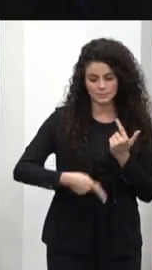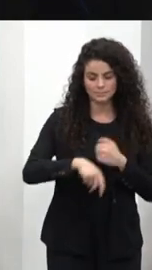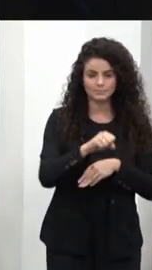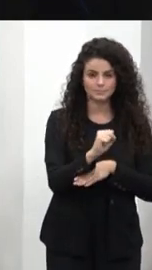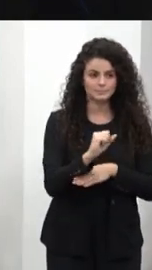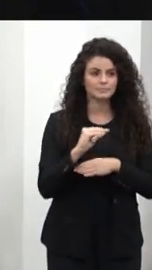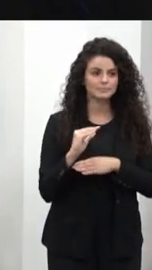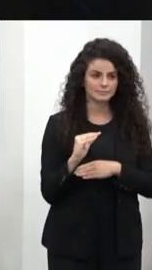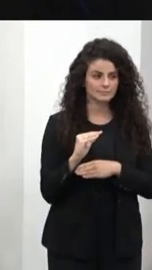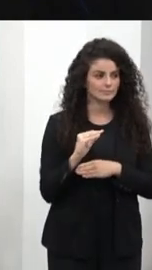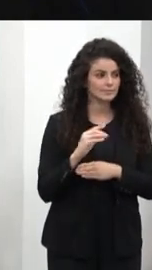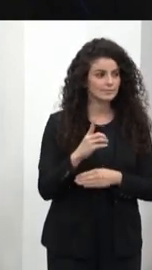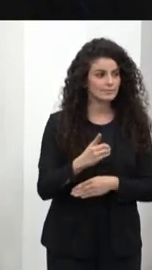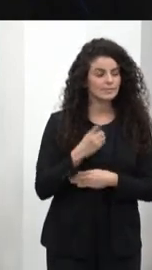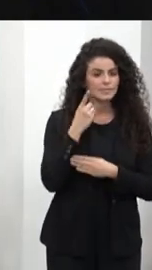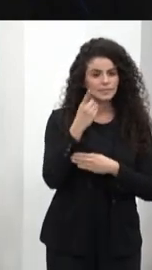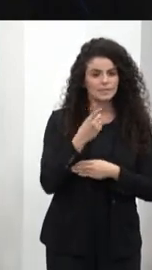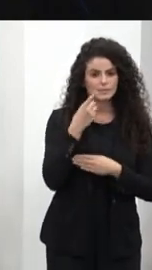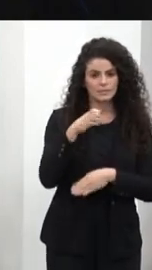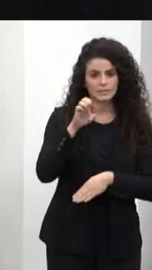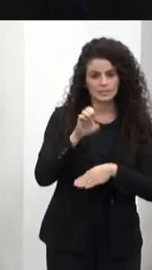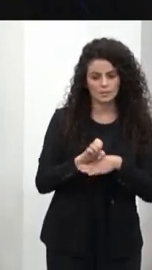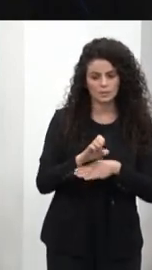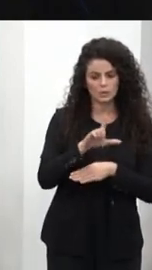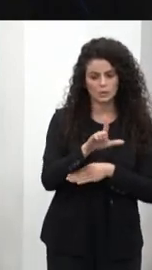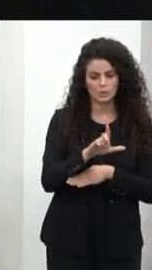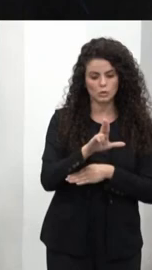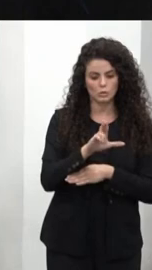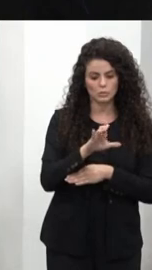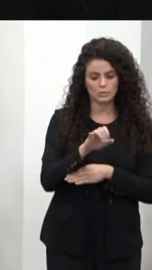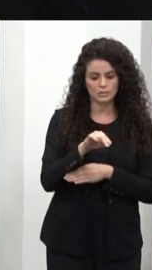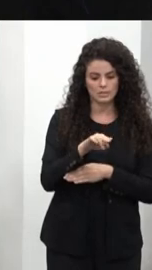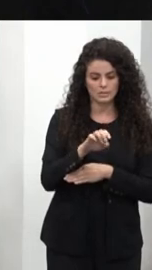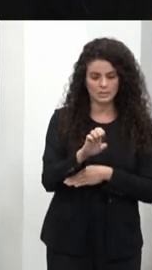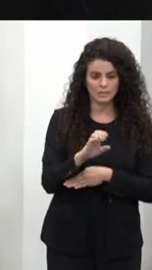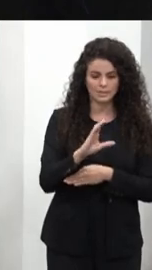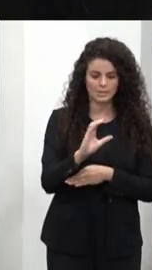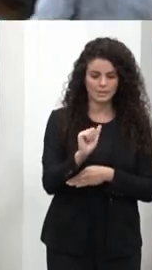Catarina deputada estadual Luciane carminatti